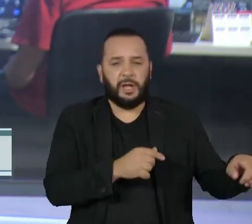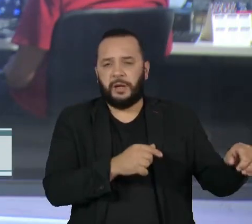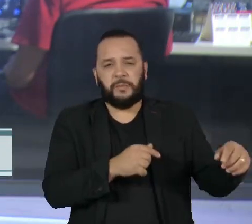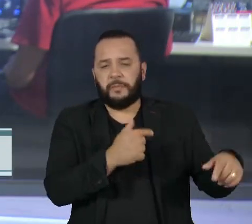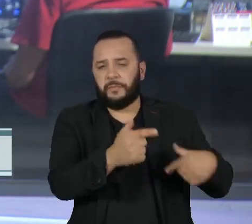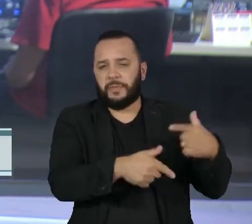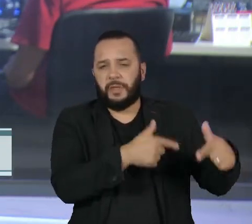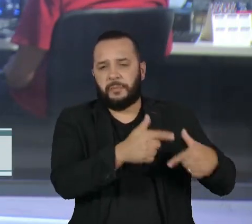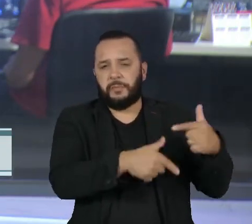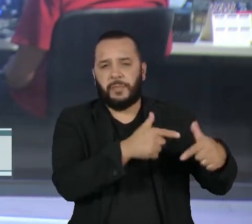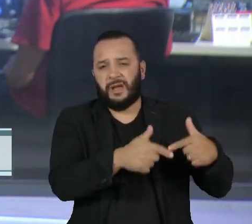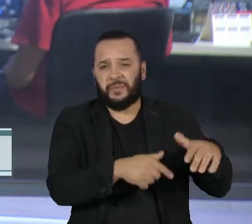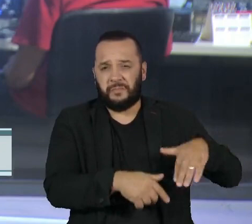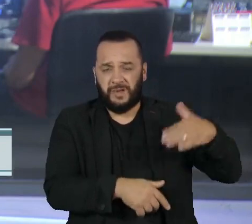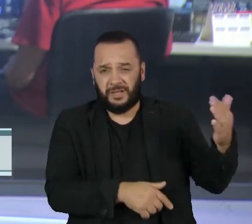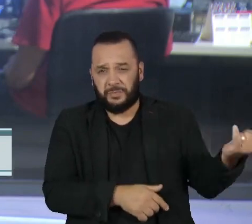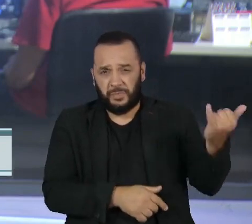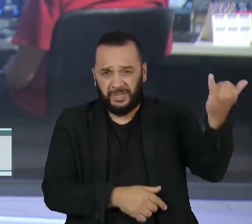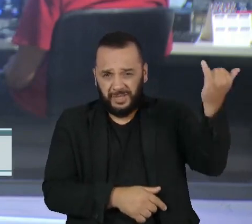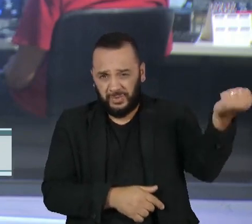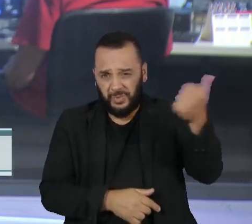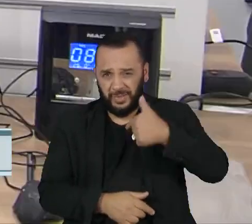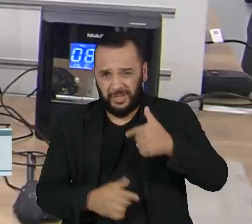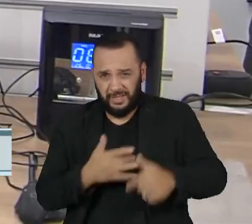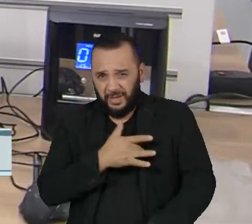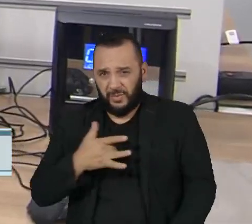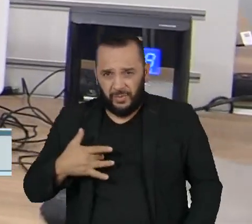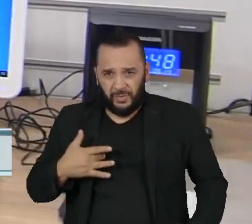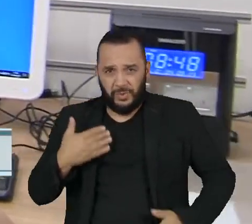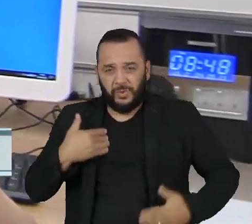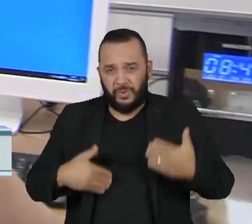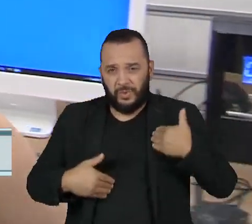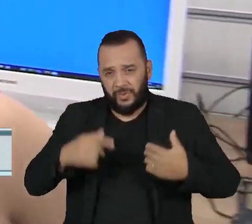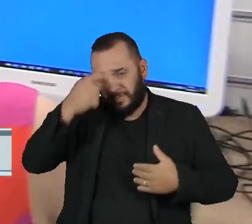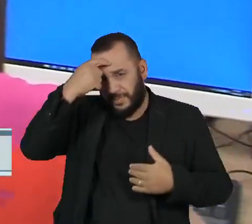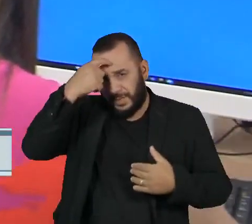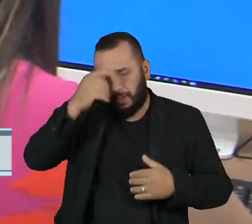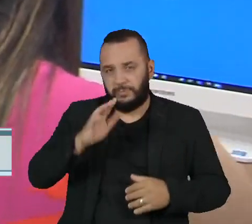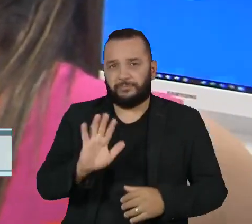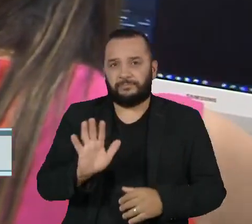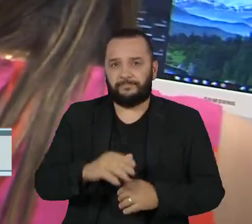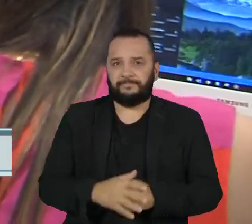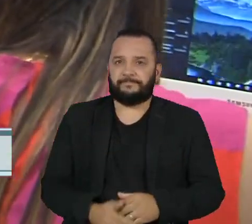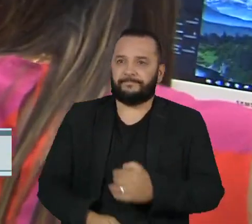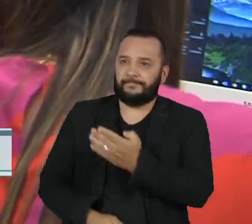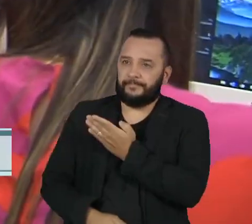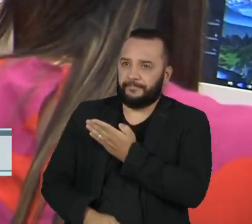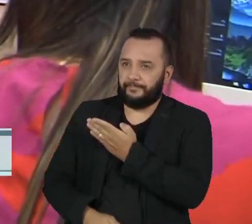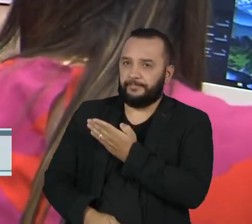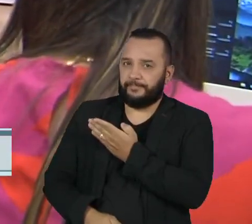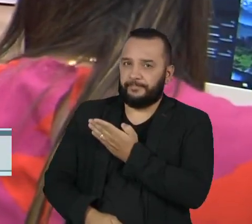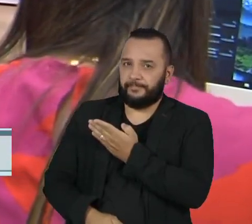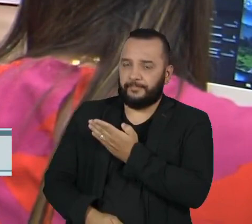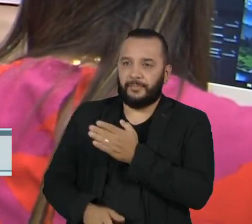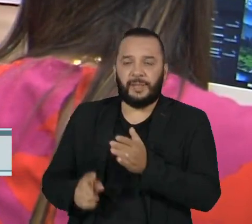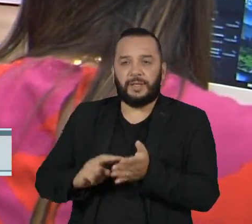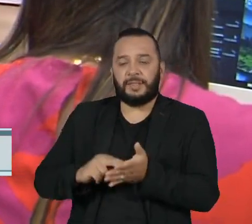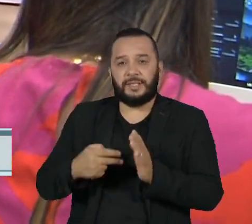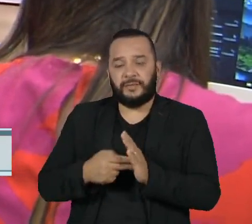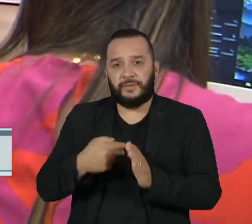importante quanto a saúde física e mental quite ambition em inglês Quer dizer